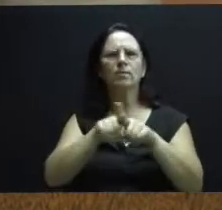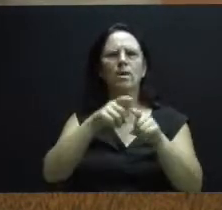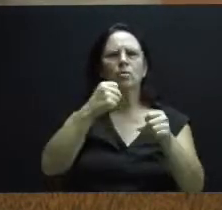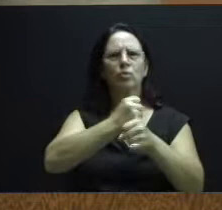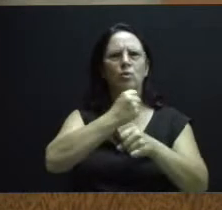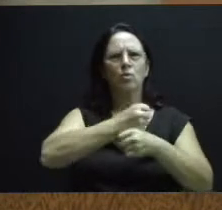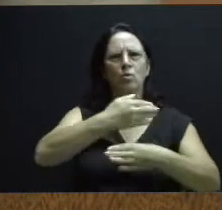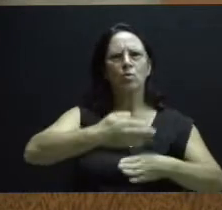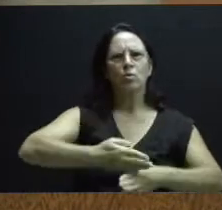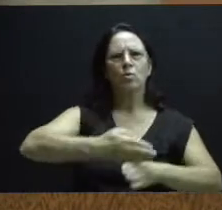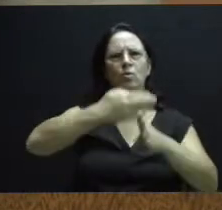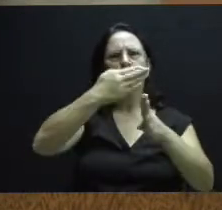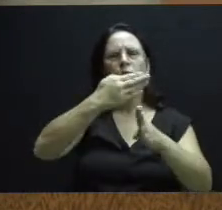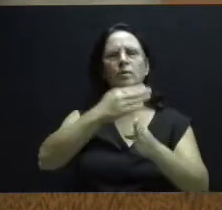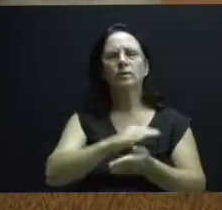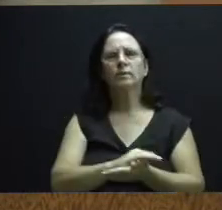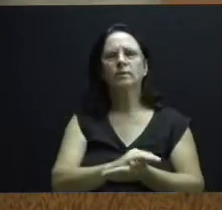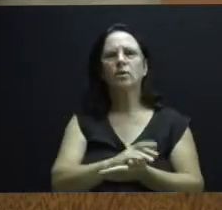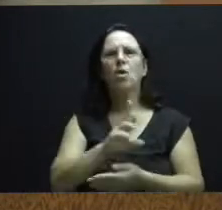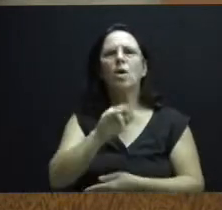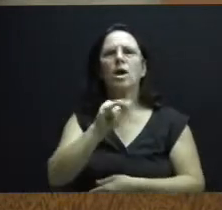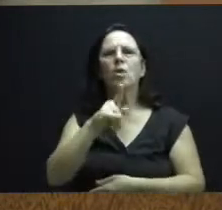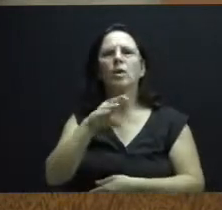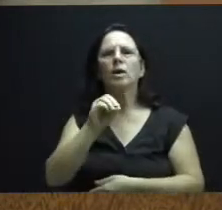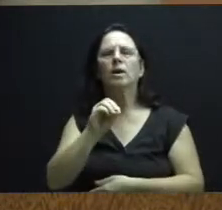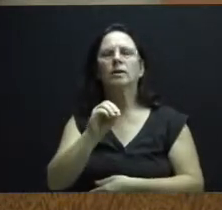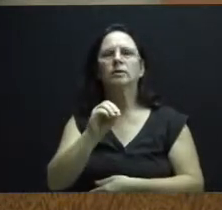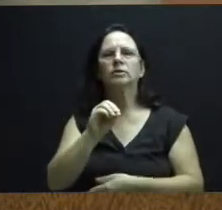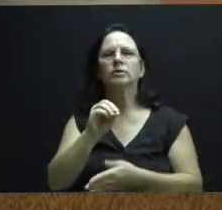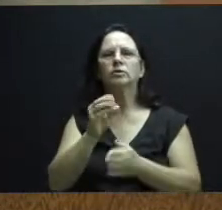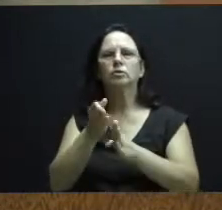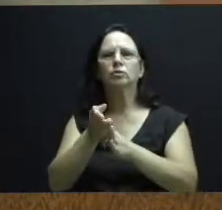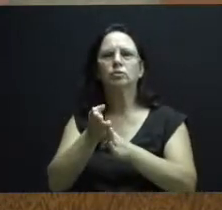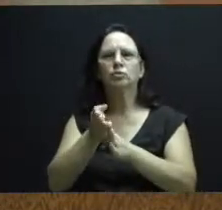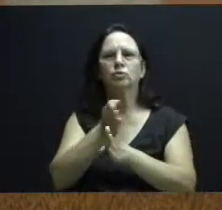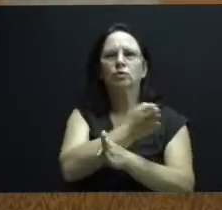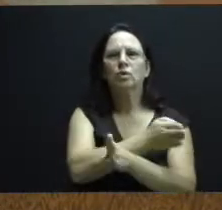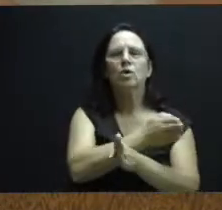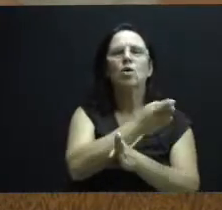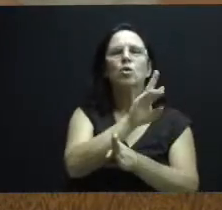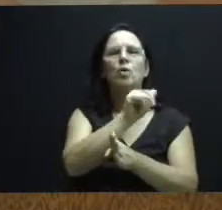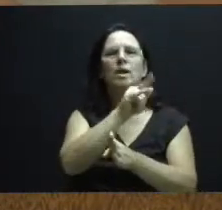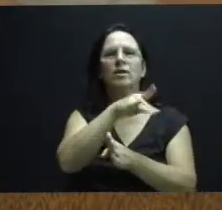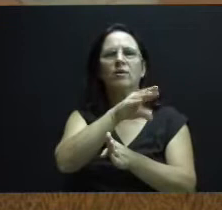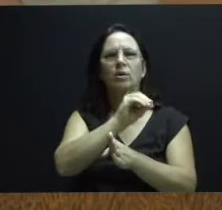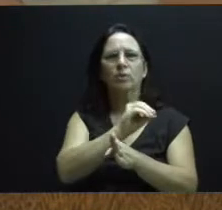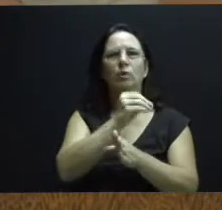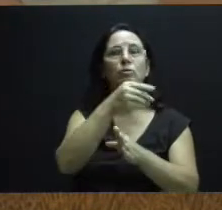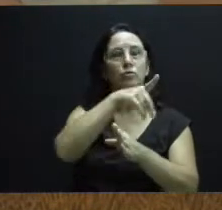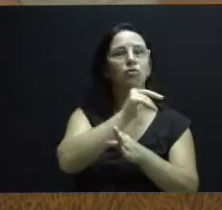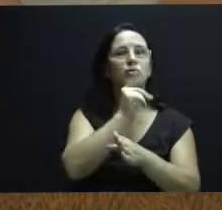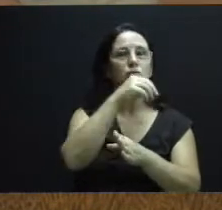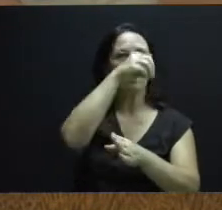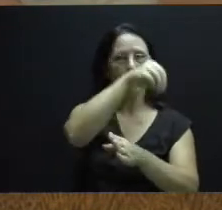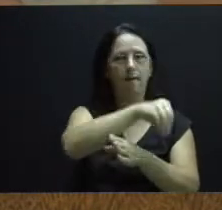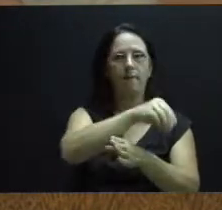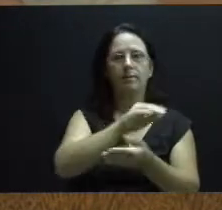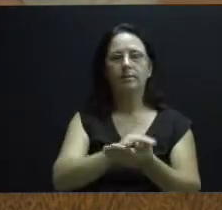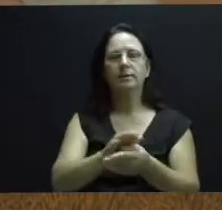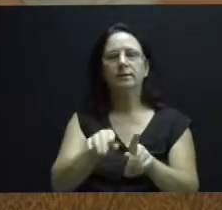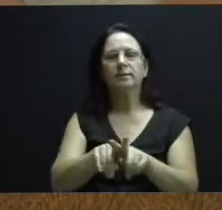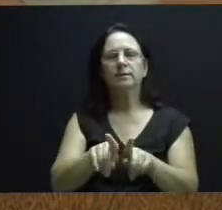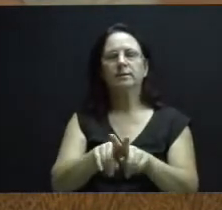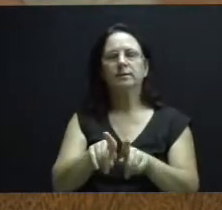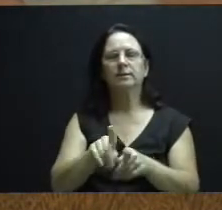separa o braço do rio grande do corpo principal do reservatório considerando considerando